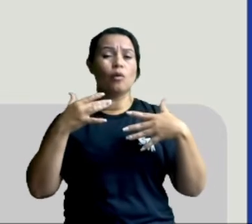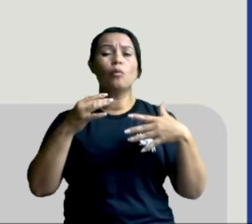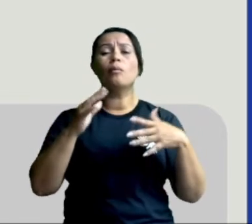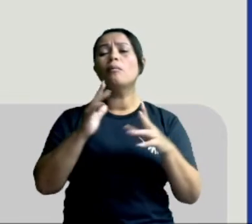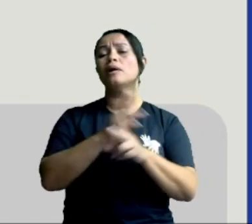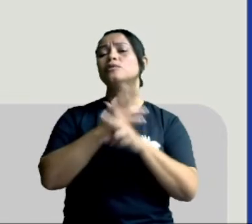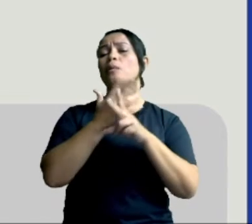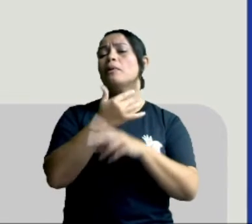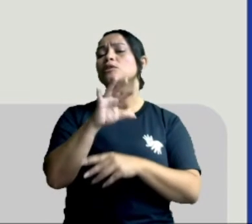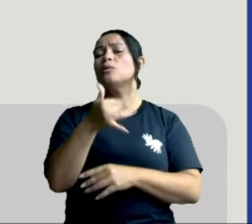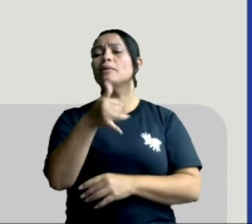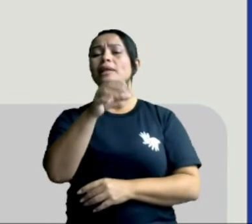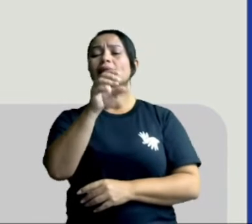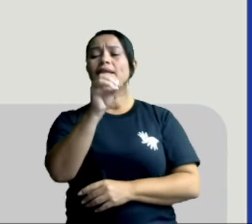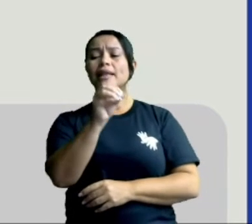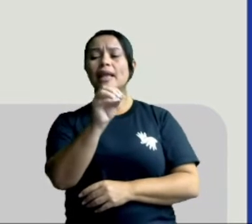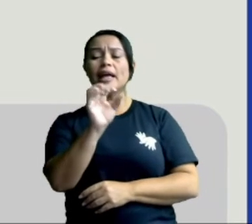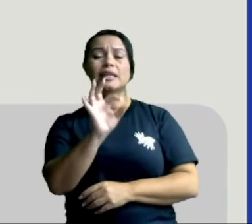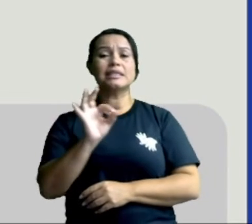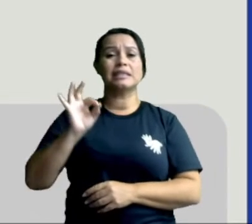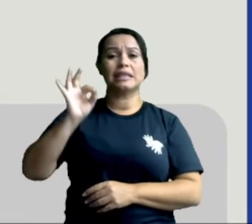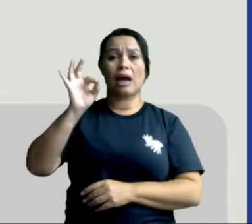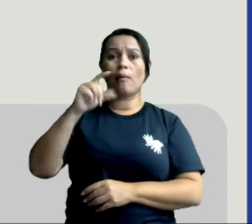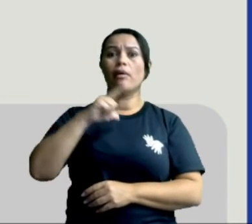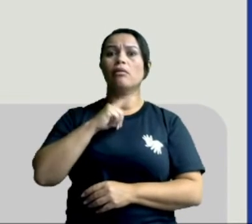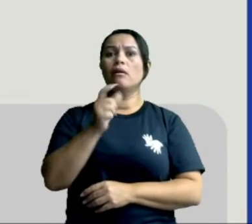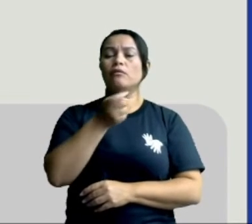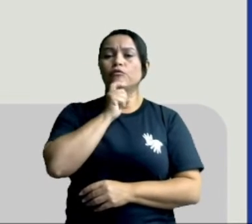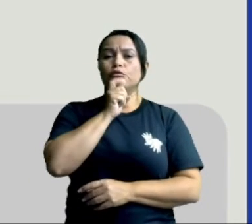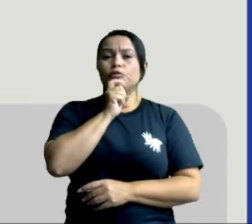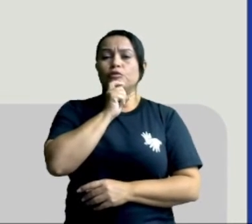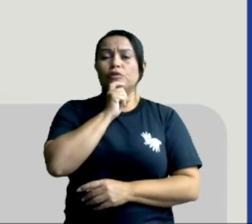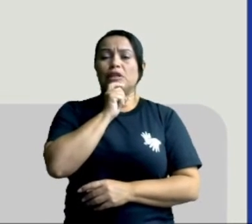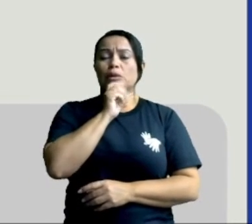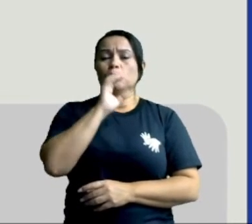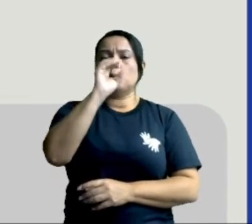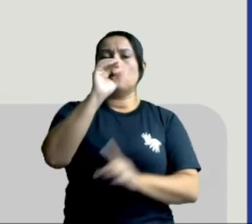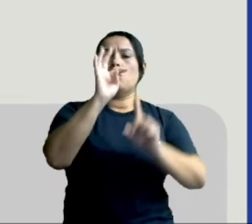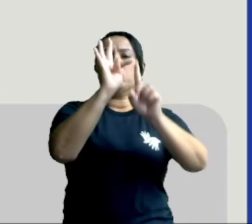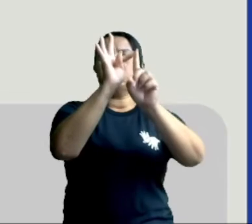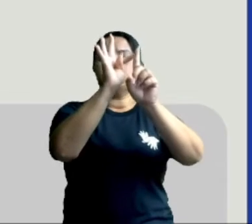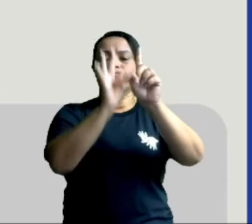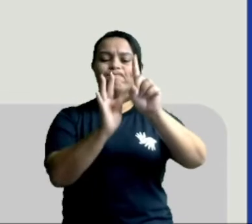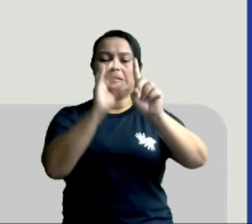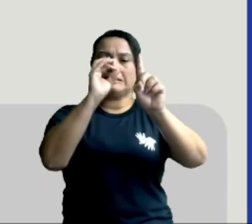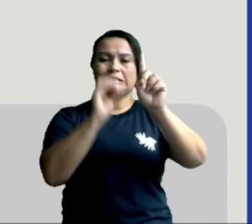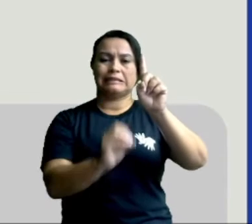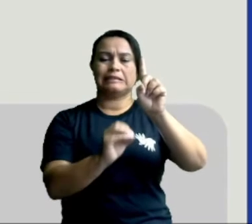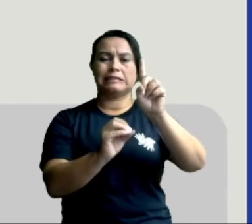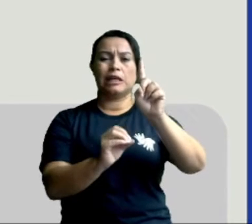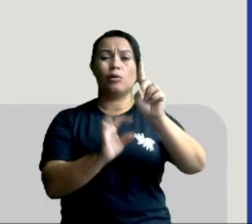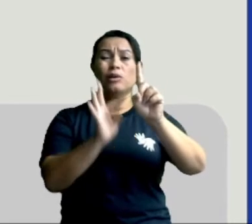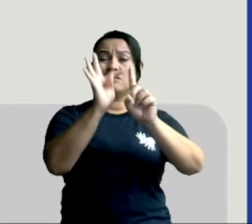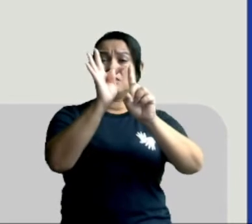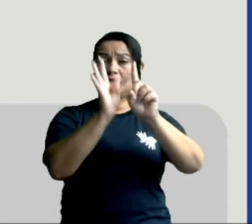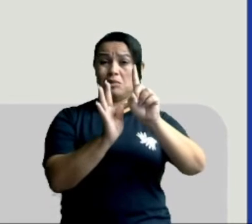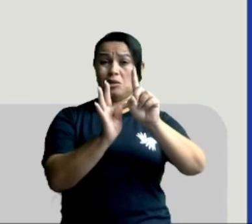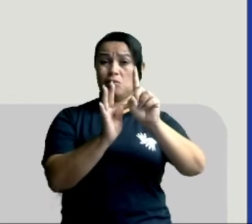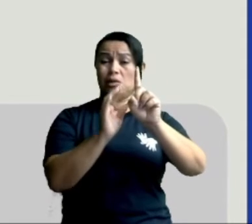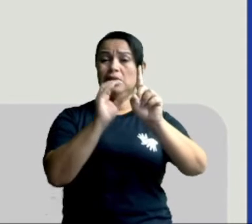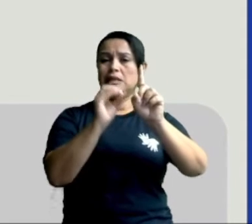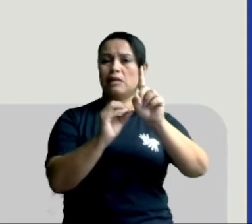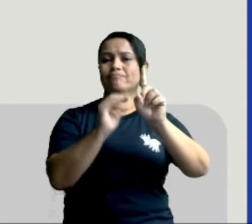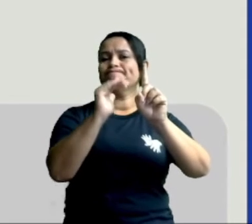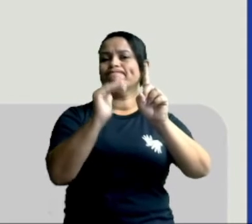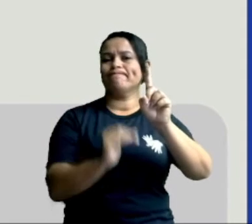e o inverno bastante rigoroso com temperaturas negativas e aí quando a gente diz temperaturas negativas